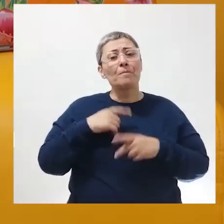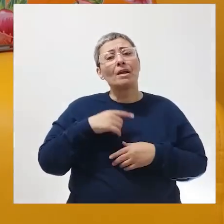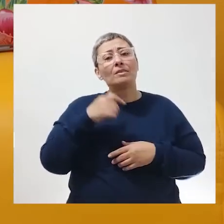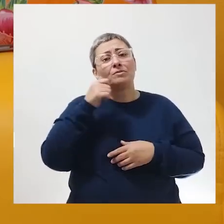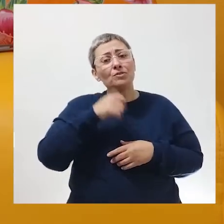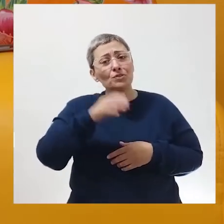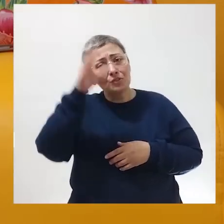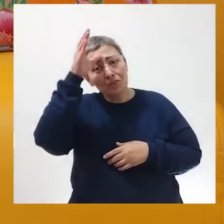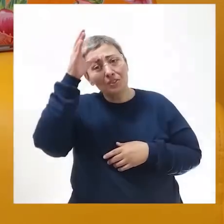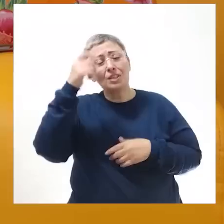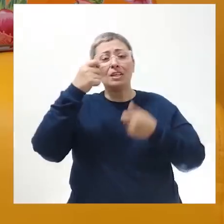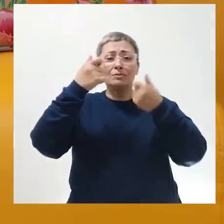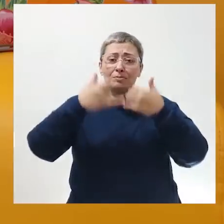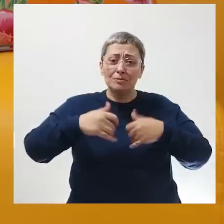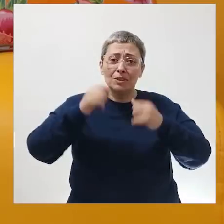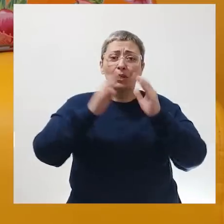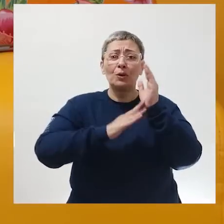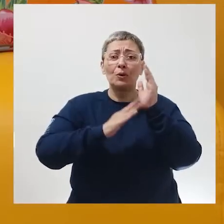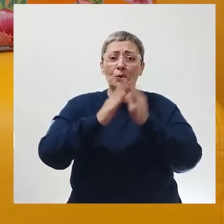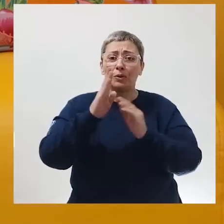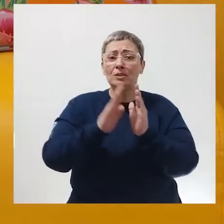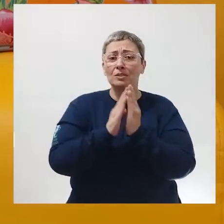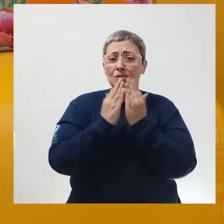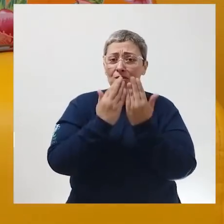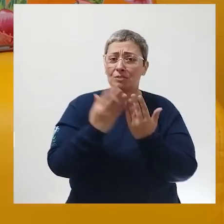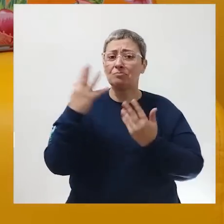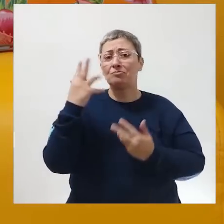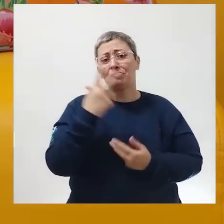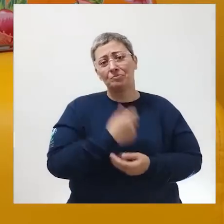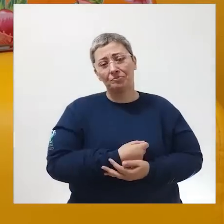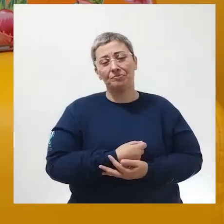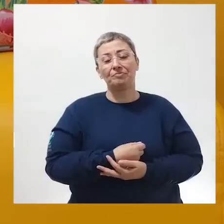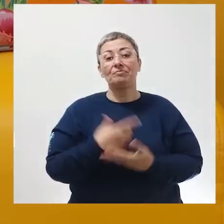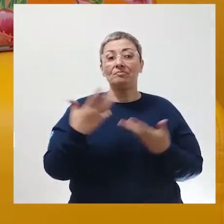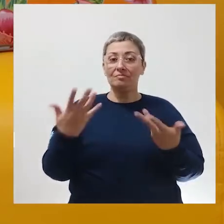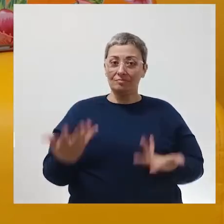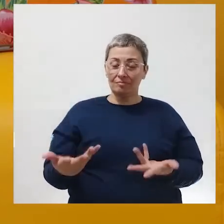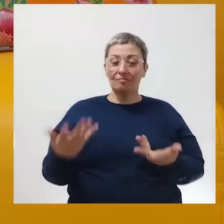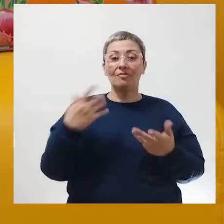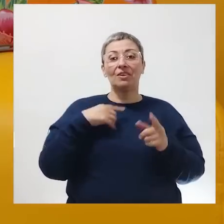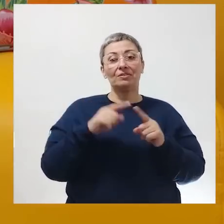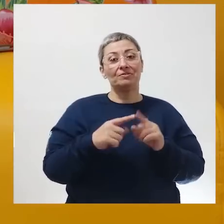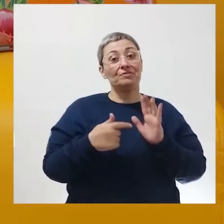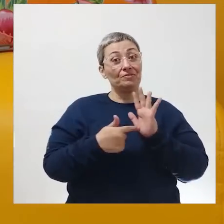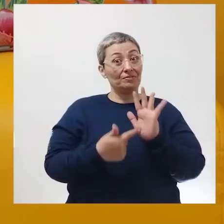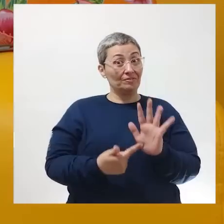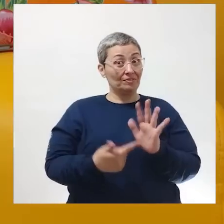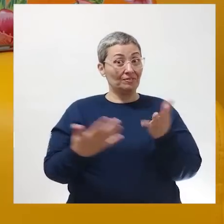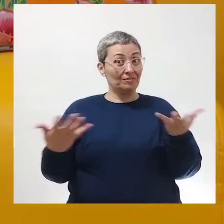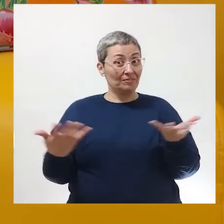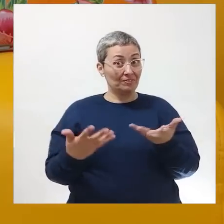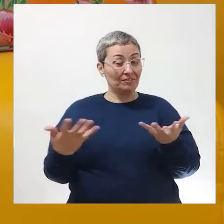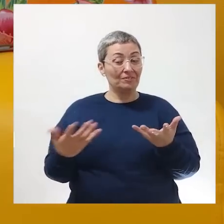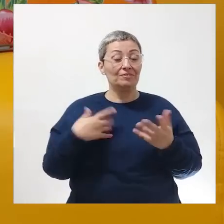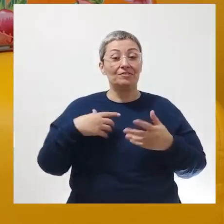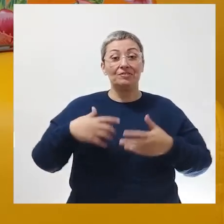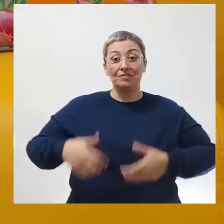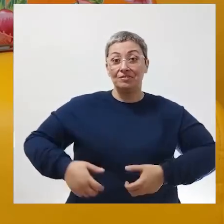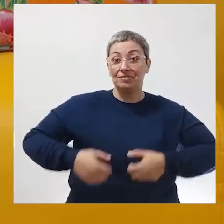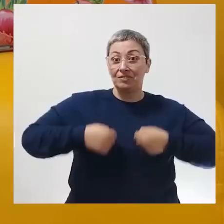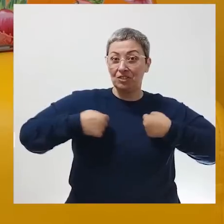disse: titia, conta para as crianças este livro tão bonito. Então, com vocês,